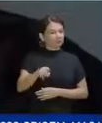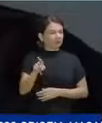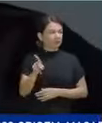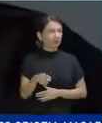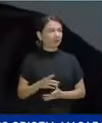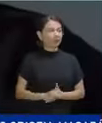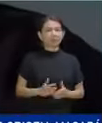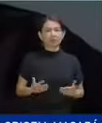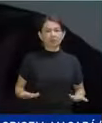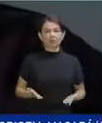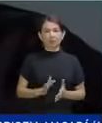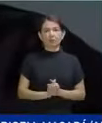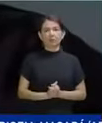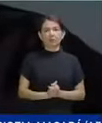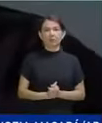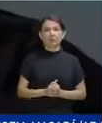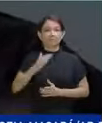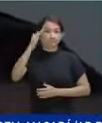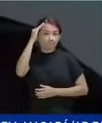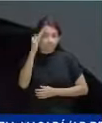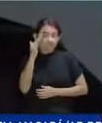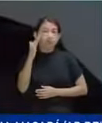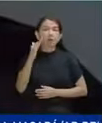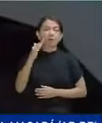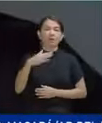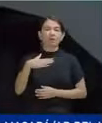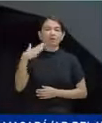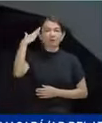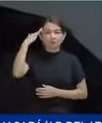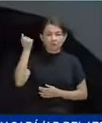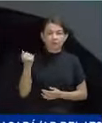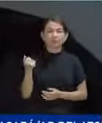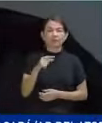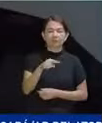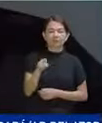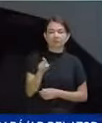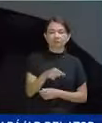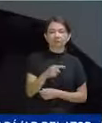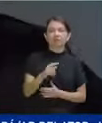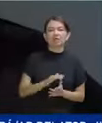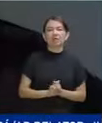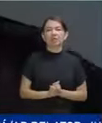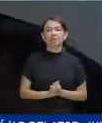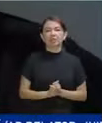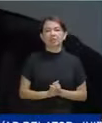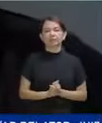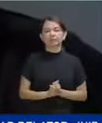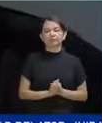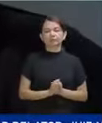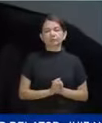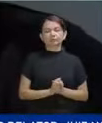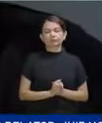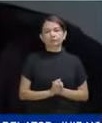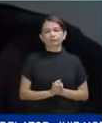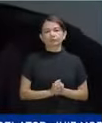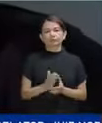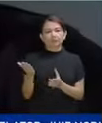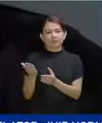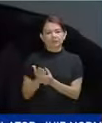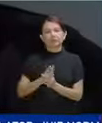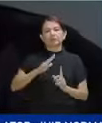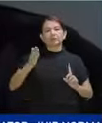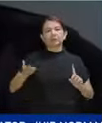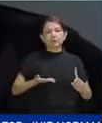que é o argumento fundamental para o seu conhecimento de nulidade da citação, em que no processo de prestação de